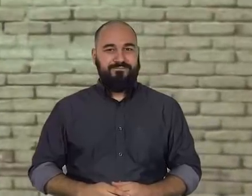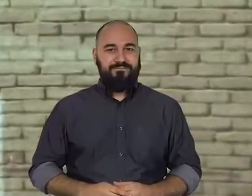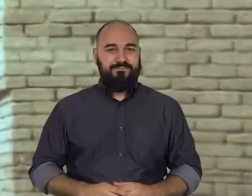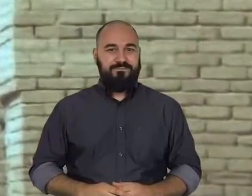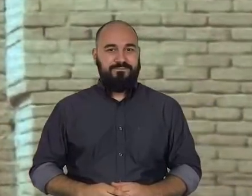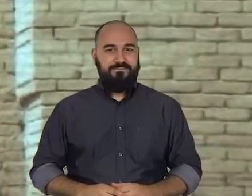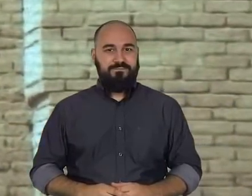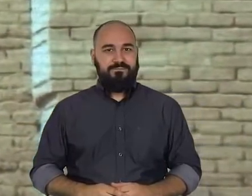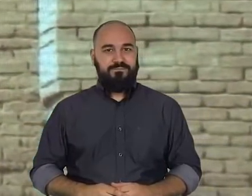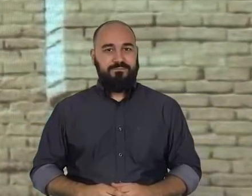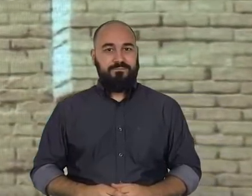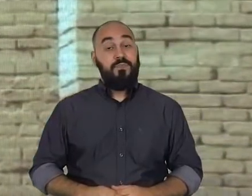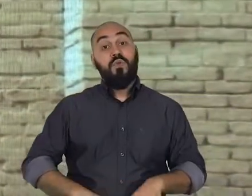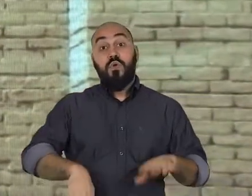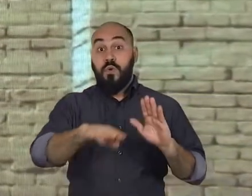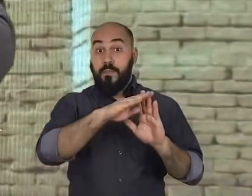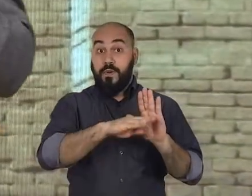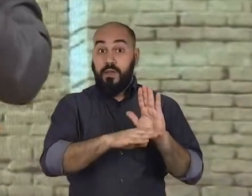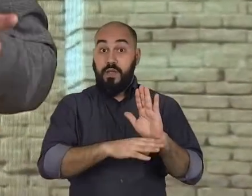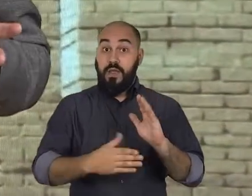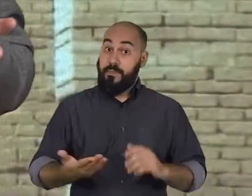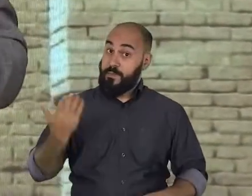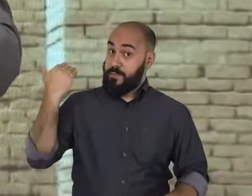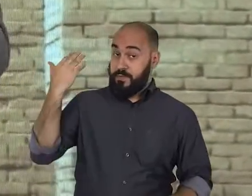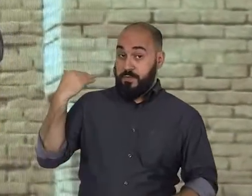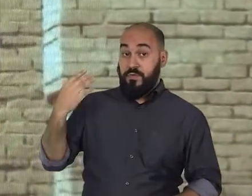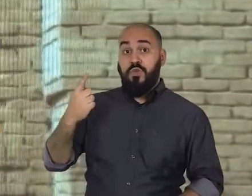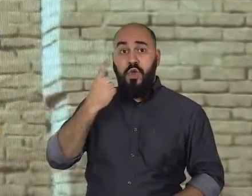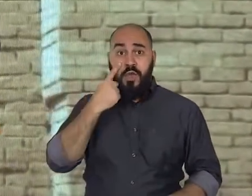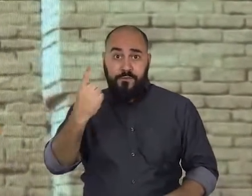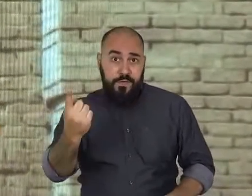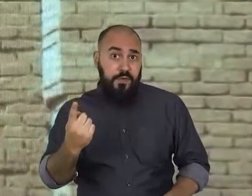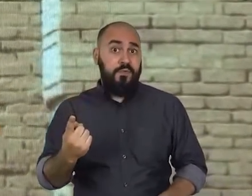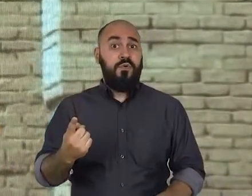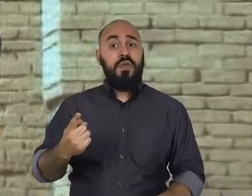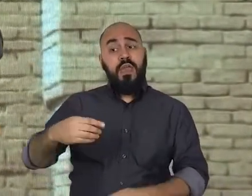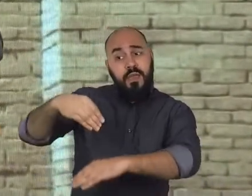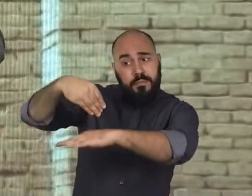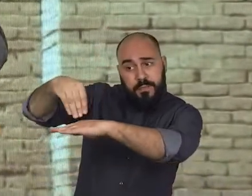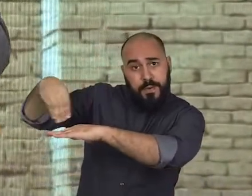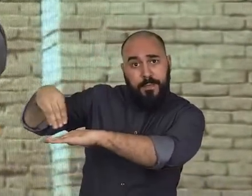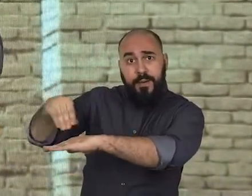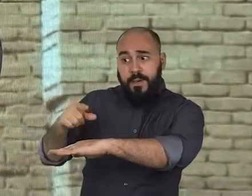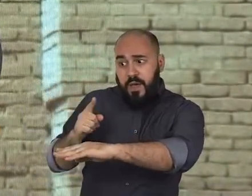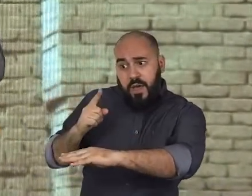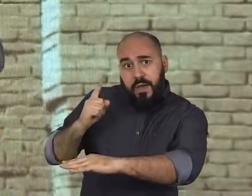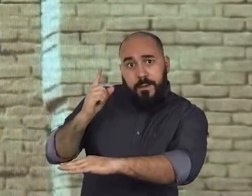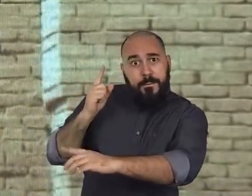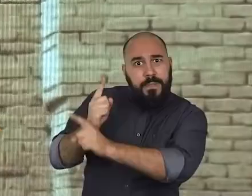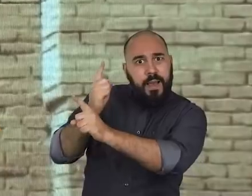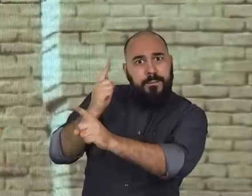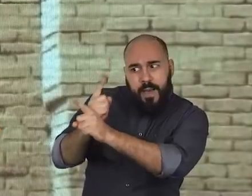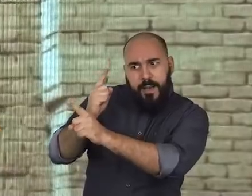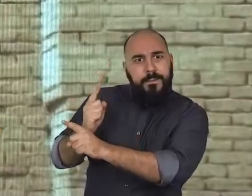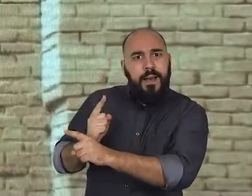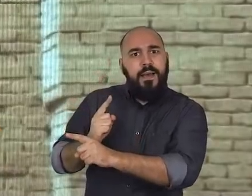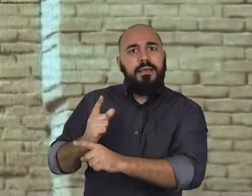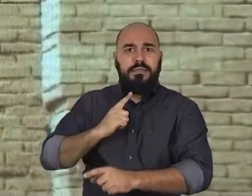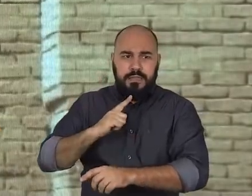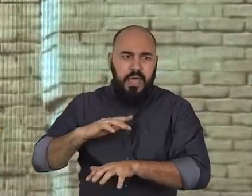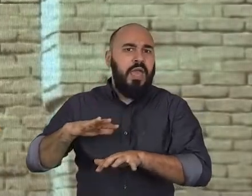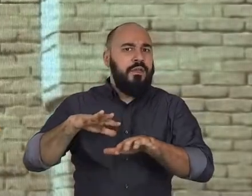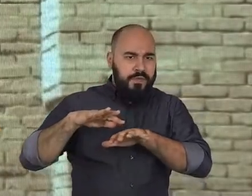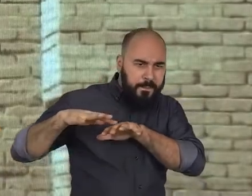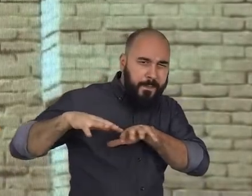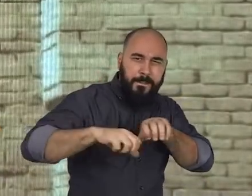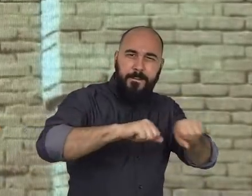programa anterior, nós vimos várias evidências históricas e arqueológicas do ataque e cativeiro